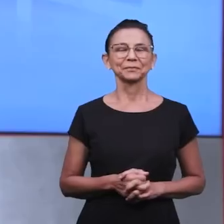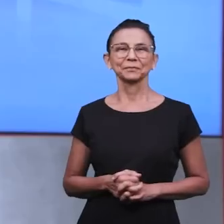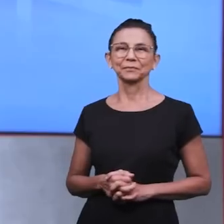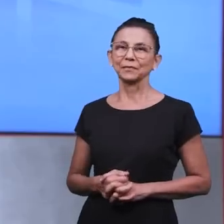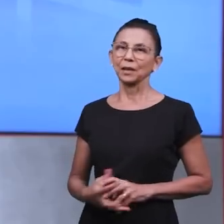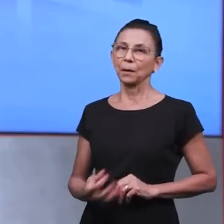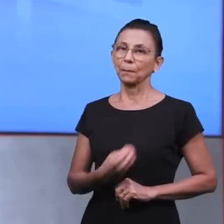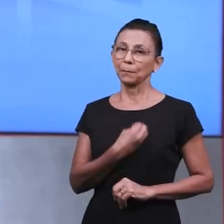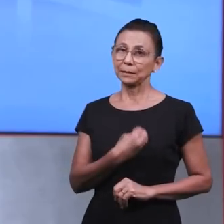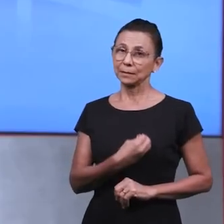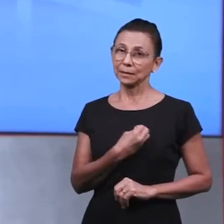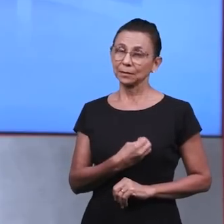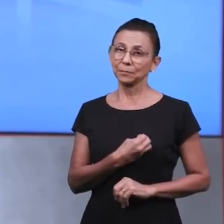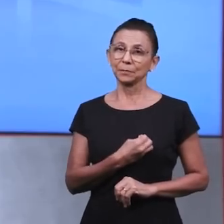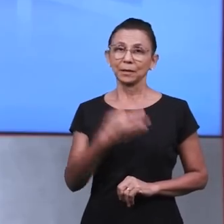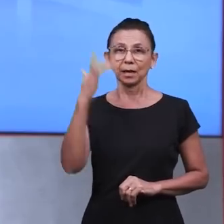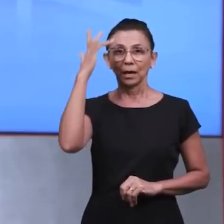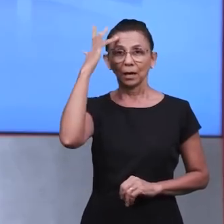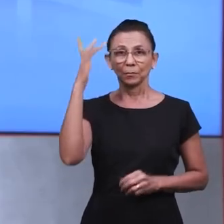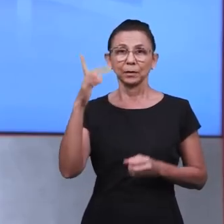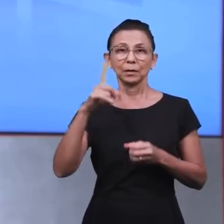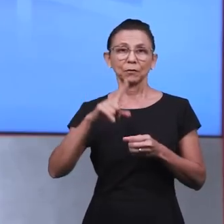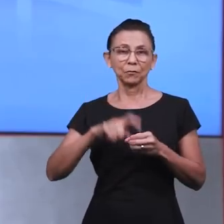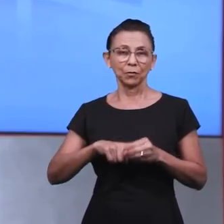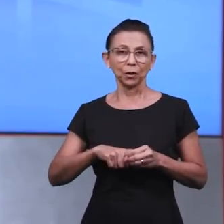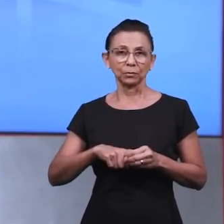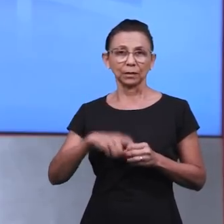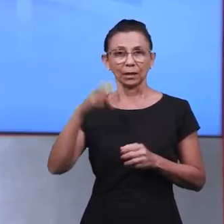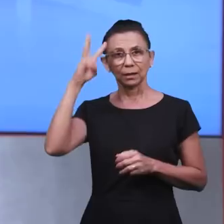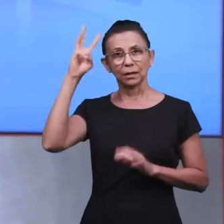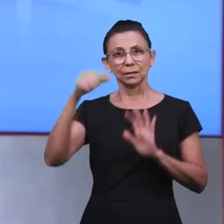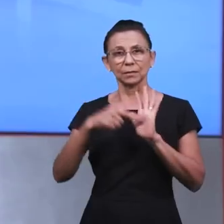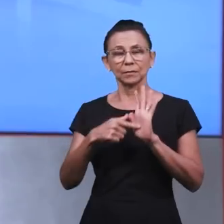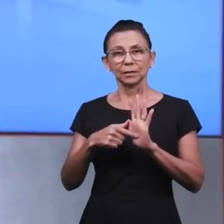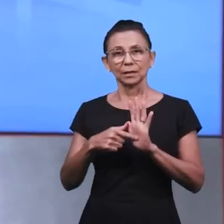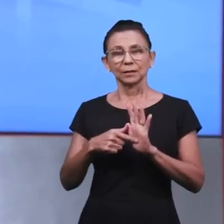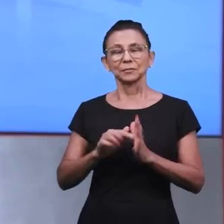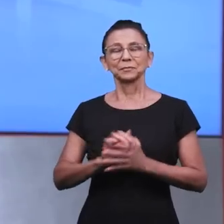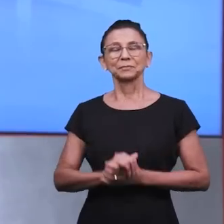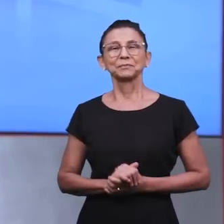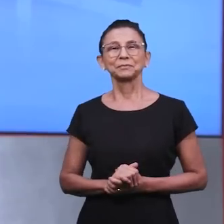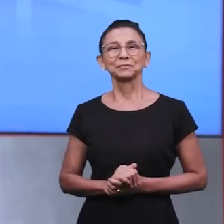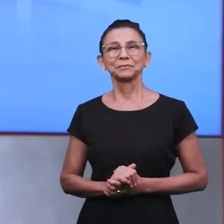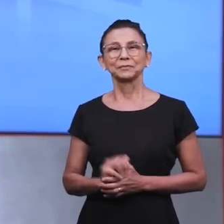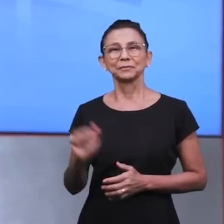manaimnews@radiomanaim.com.br. Manaim News volta amanhã, terça-feira, mostrando a região Sudeste. E agora,